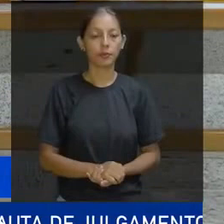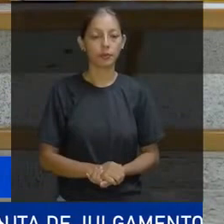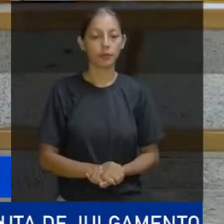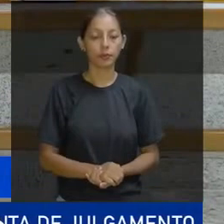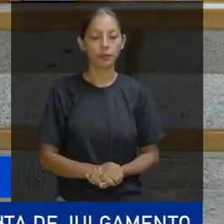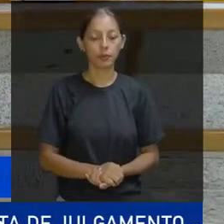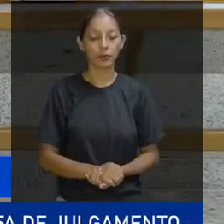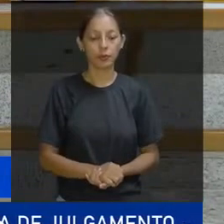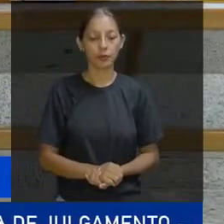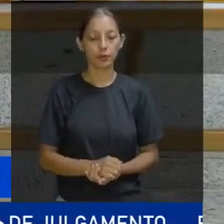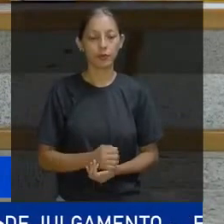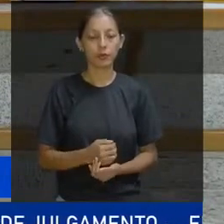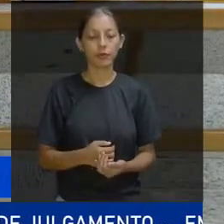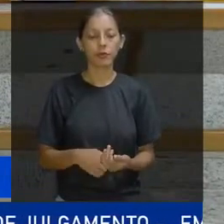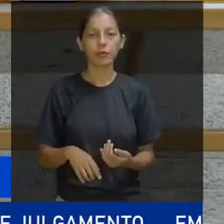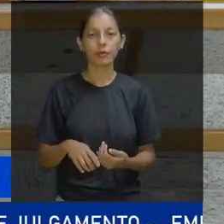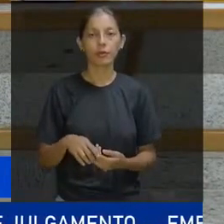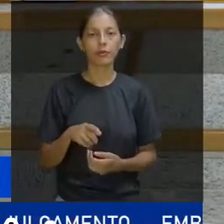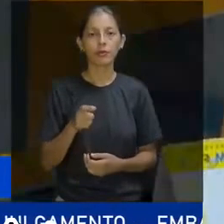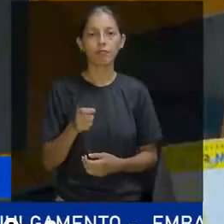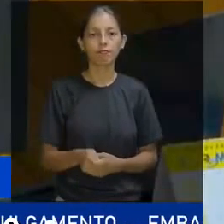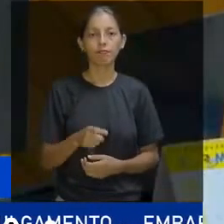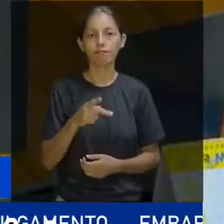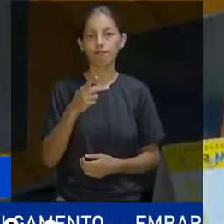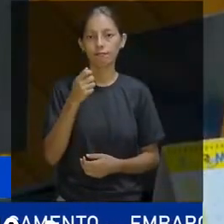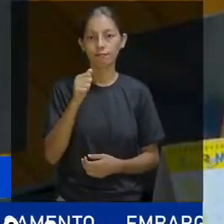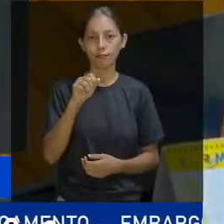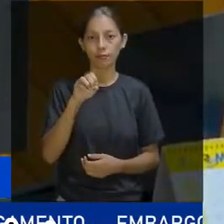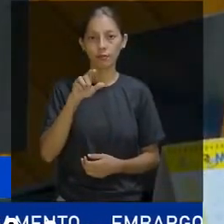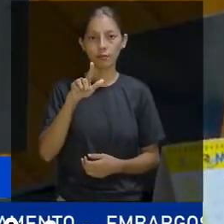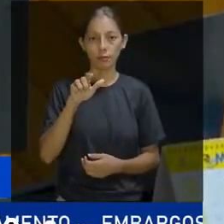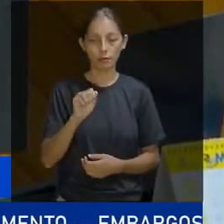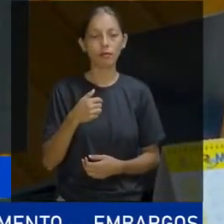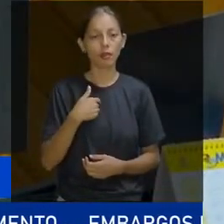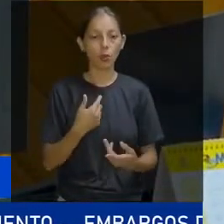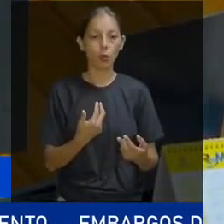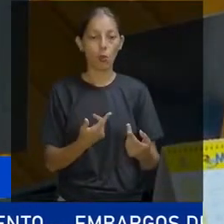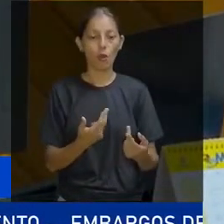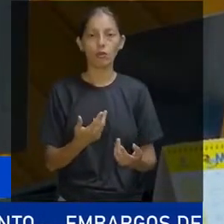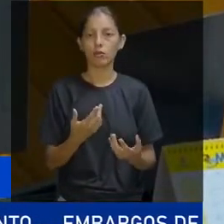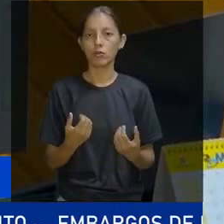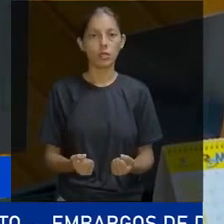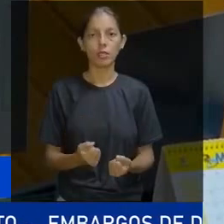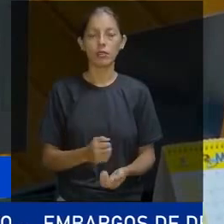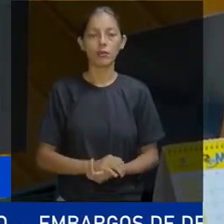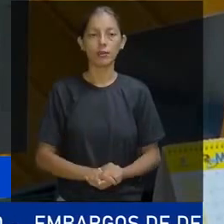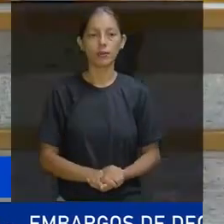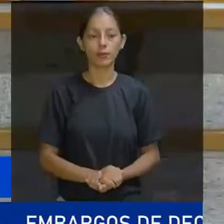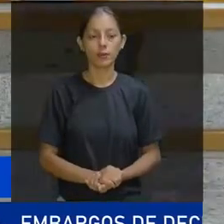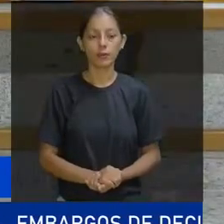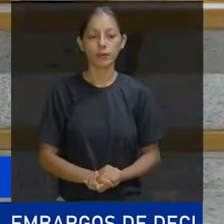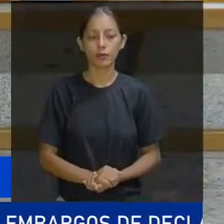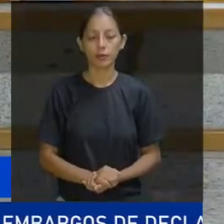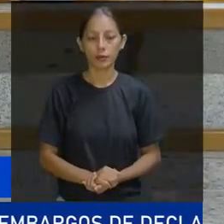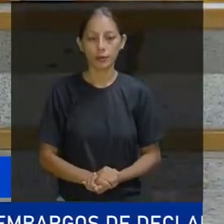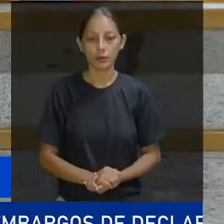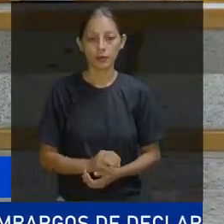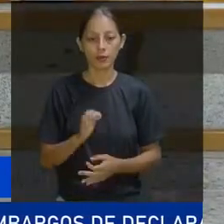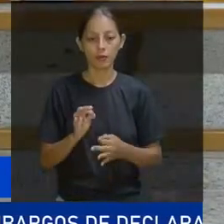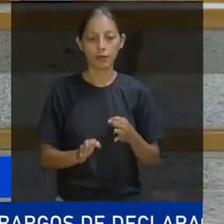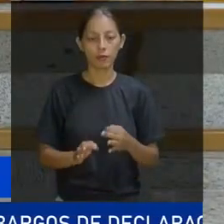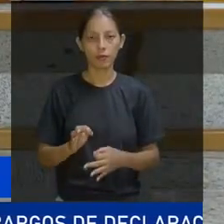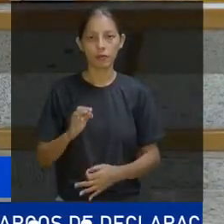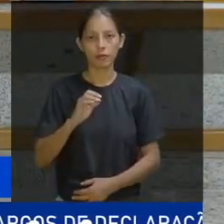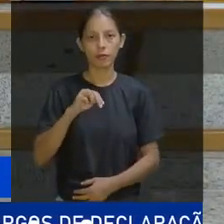Rejeitando. Como vota a juíza Paula Santos? Também, presidente, eu vou acompanhar a divergência. Rejeitando, o juiz